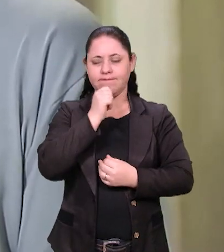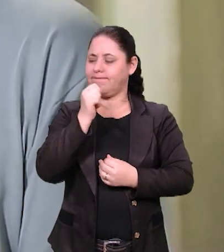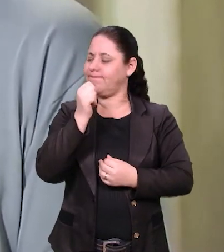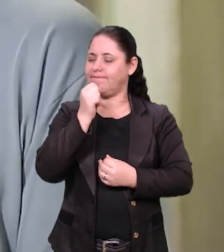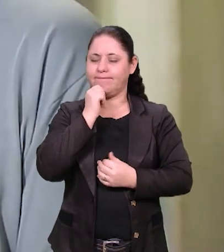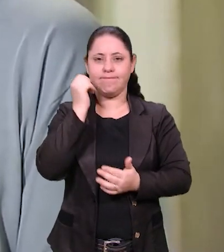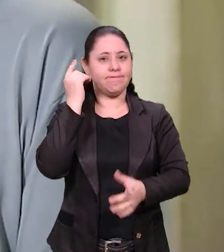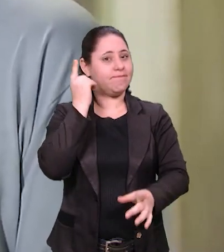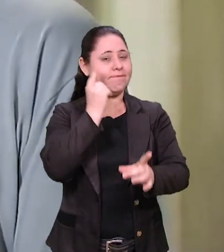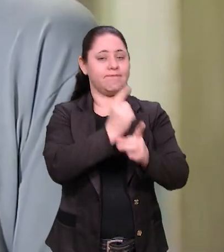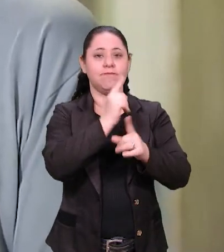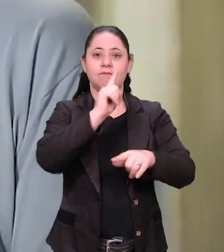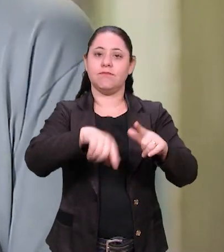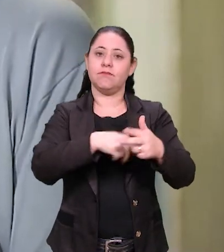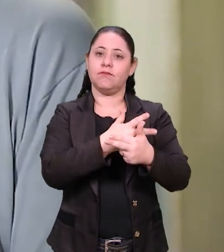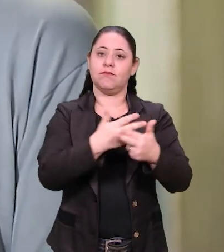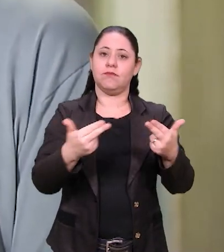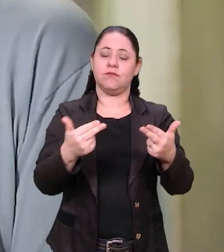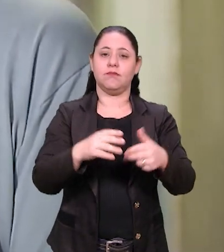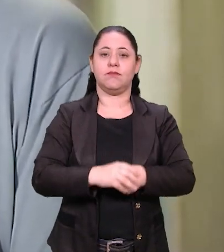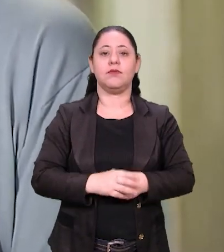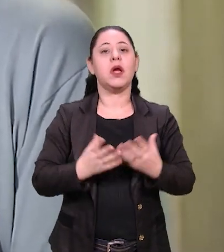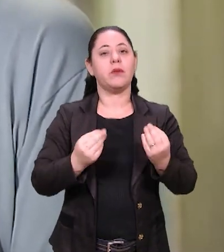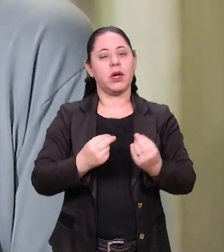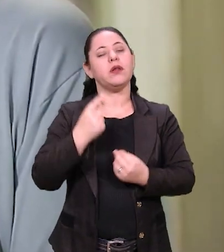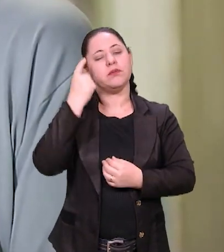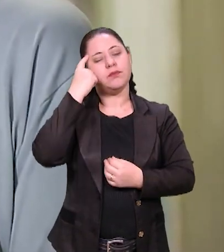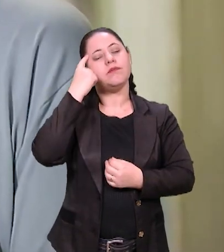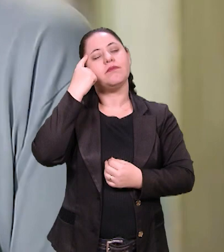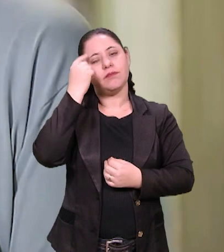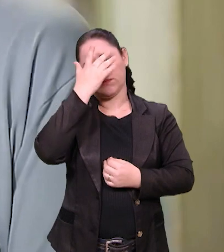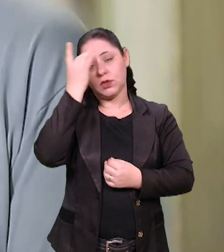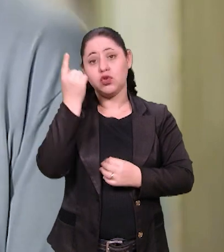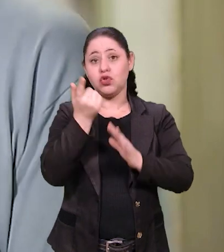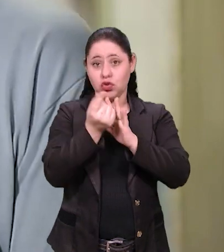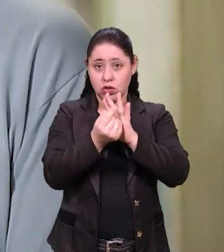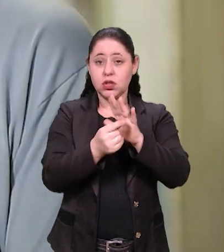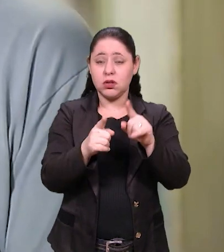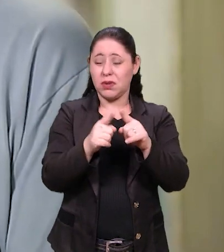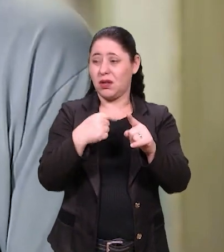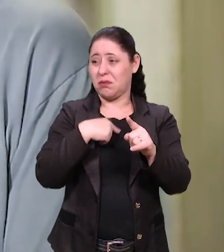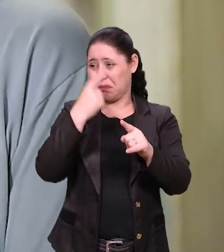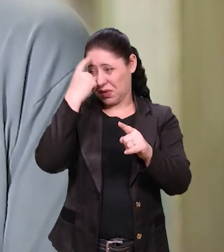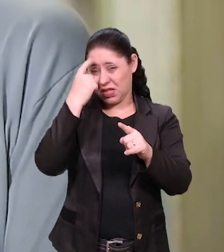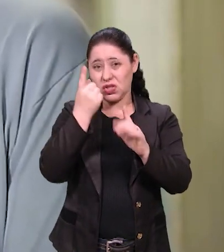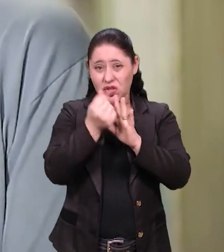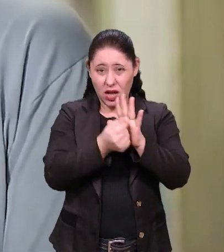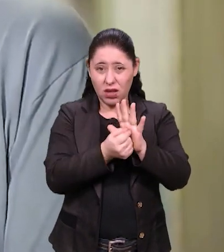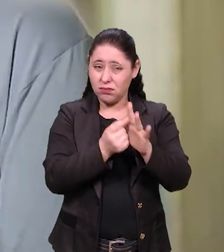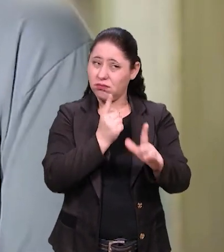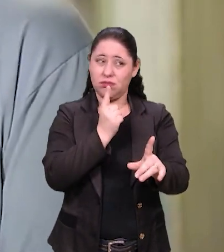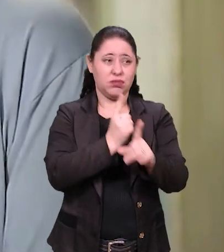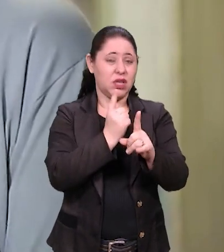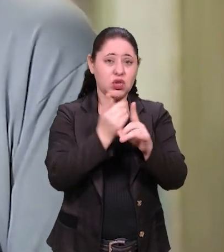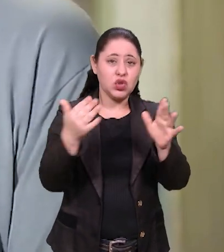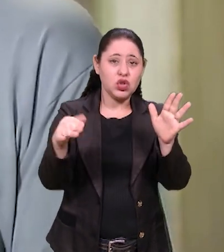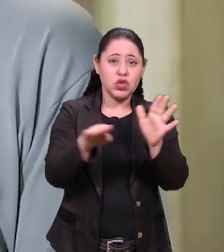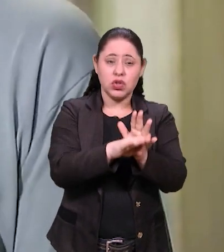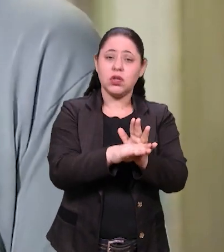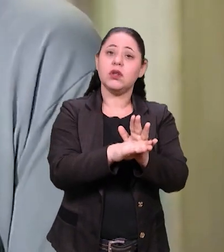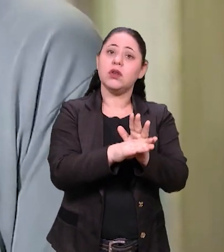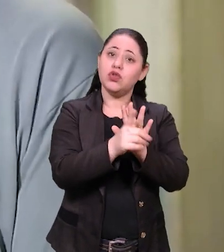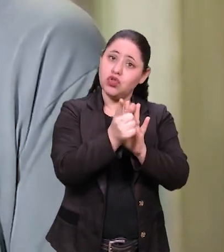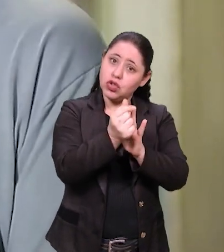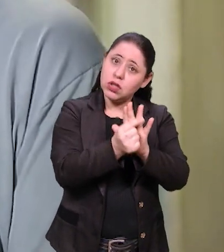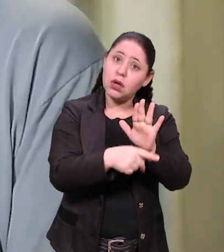pertences. Muita gente. Inclusive dinheiro. Eles acham que não conseguem encontrar dinheiro e chega para a gente dinheiro em espécie. E tem muito